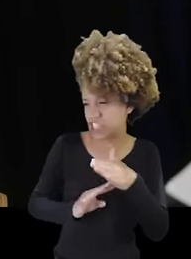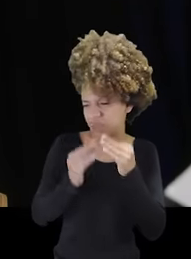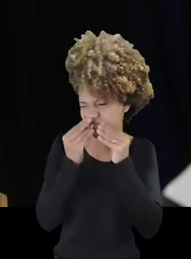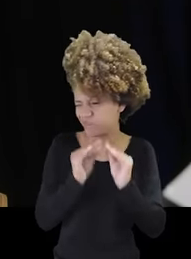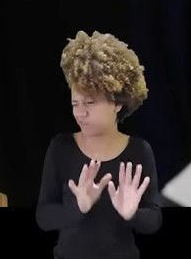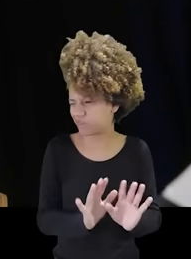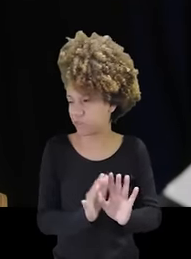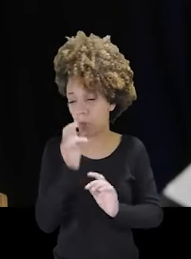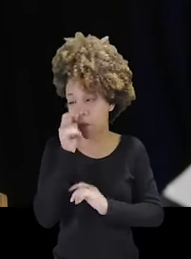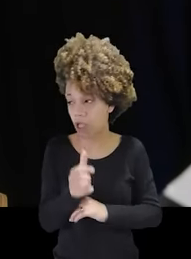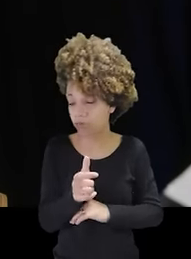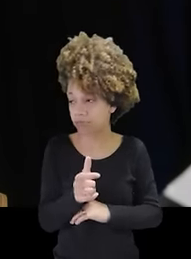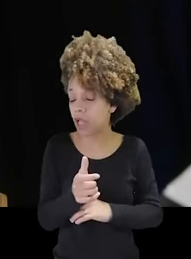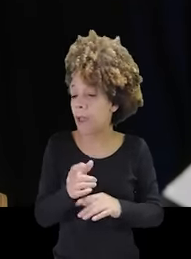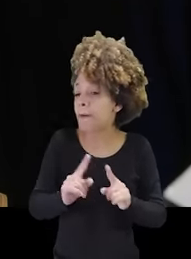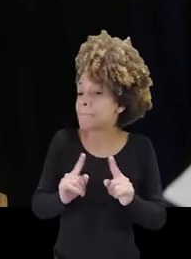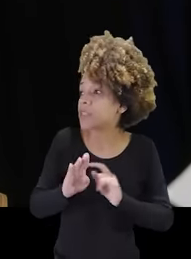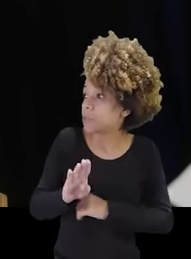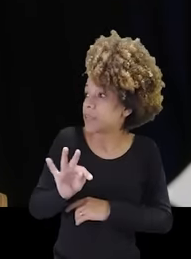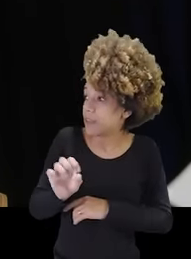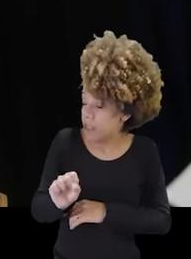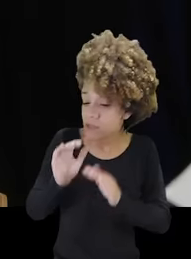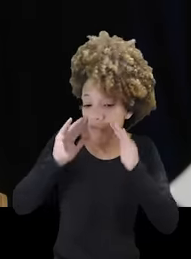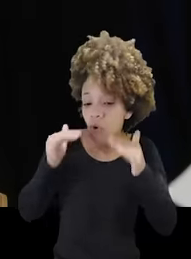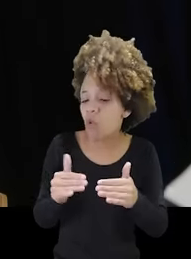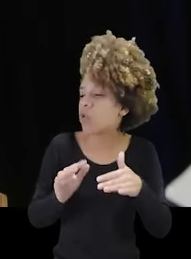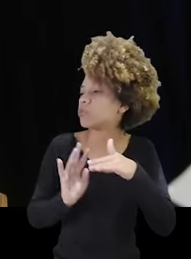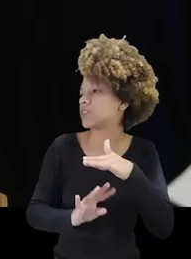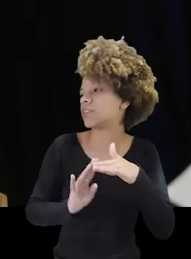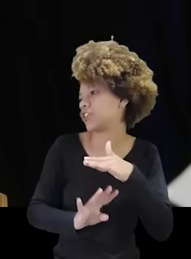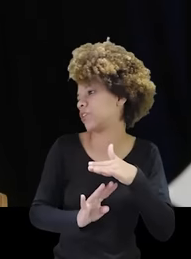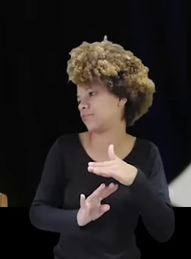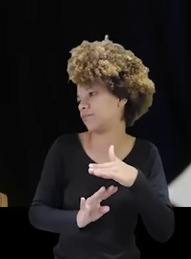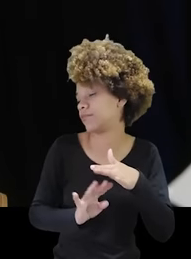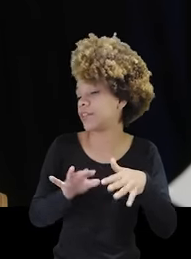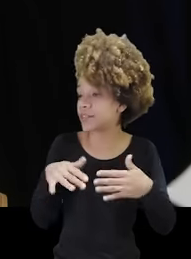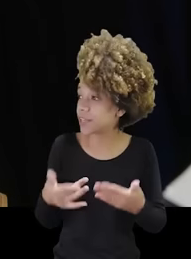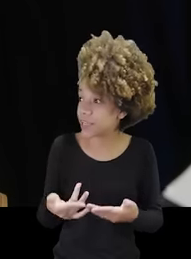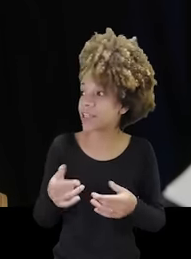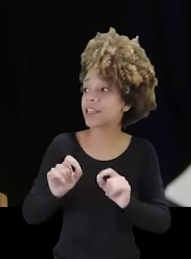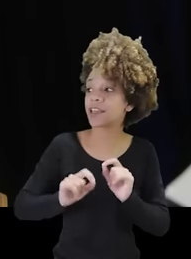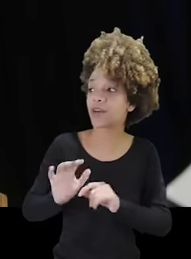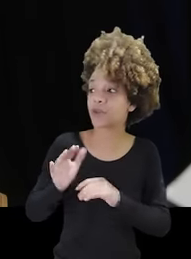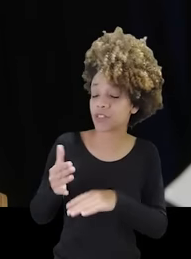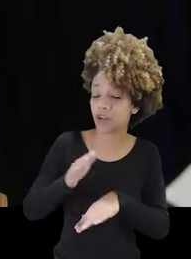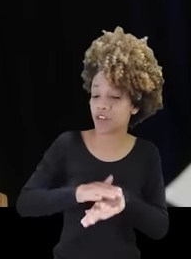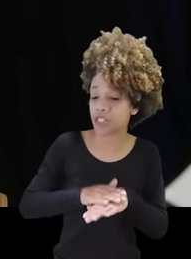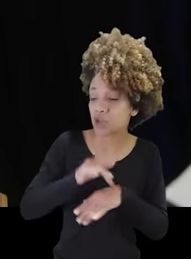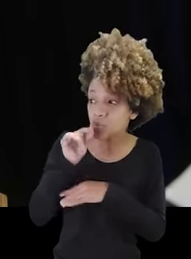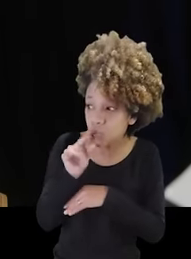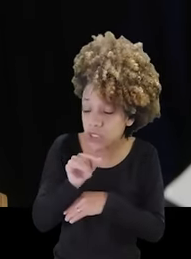era uma coisa muito que o pessoal queria mas o BTS eles focaram no público estrangeiro E aí que foi fazendo